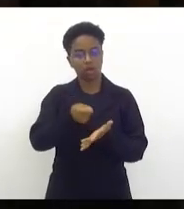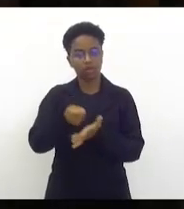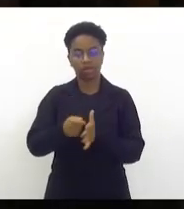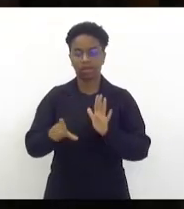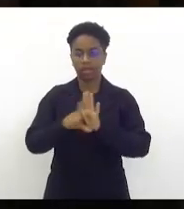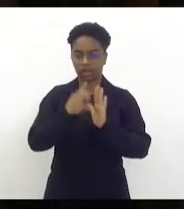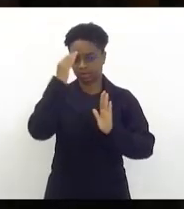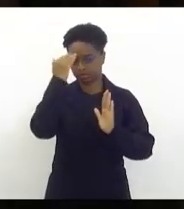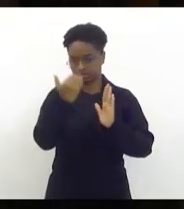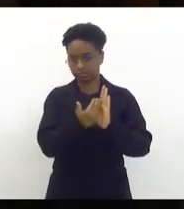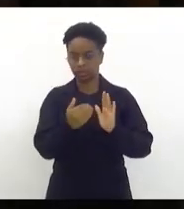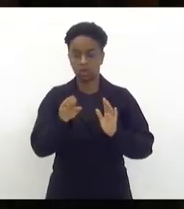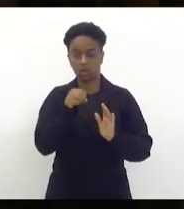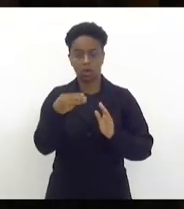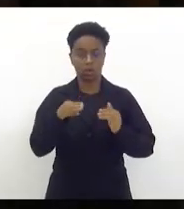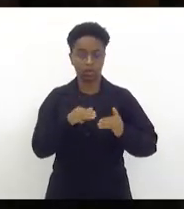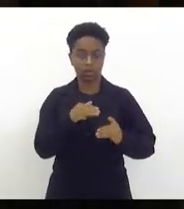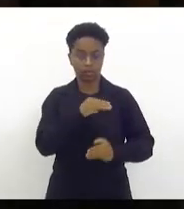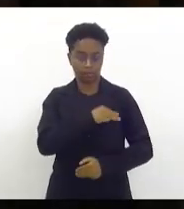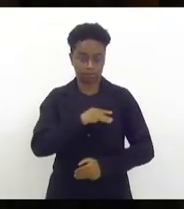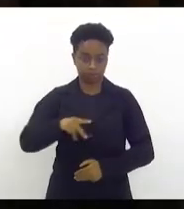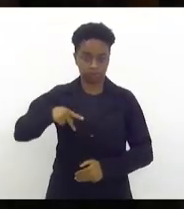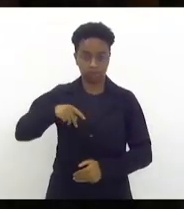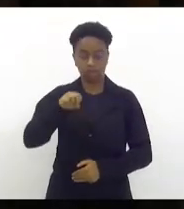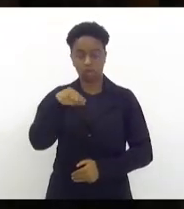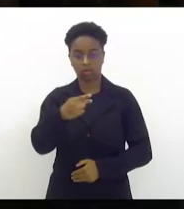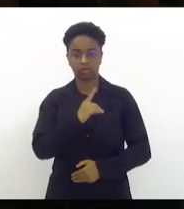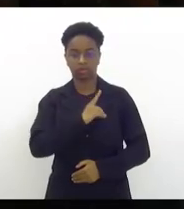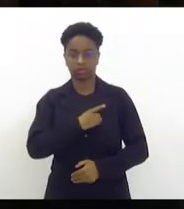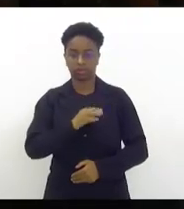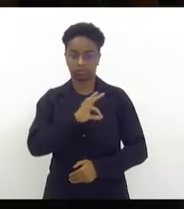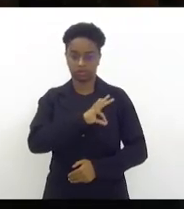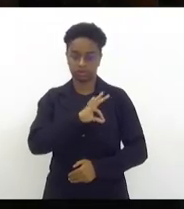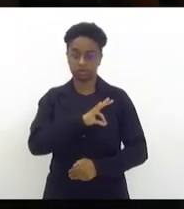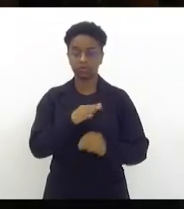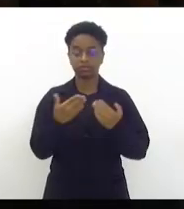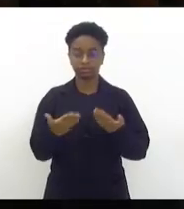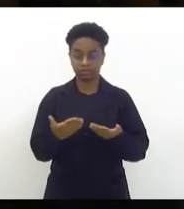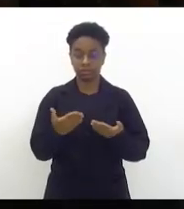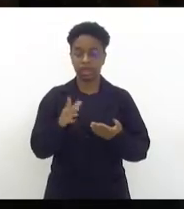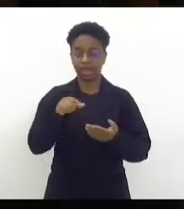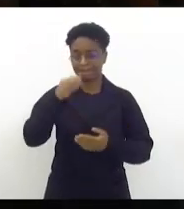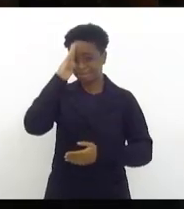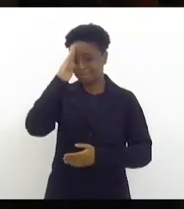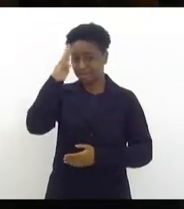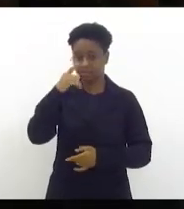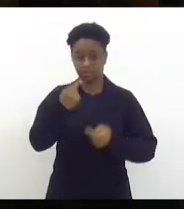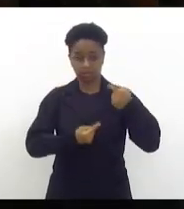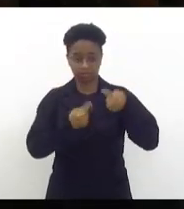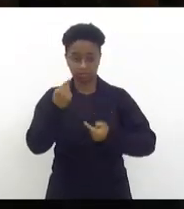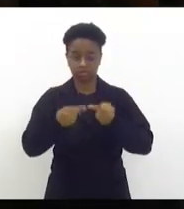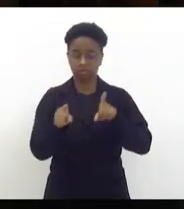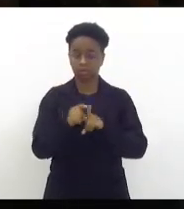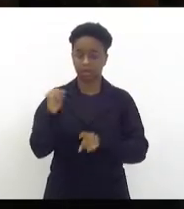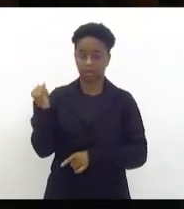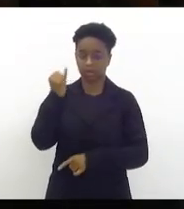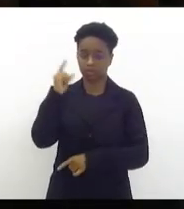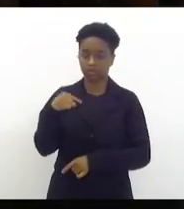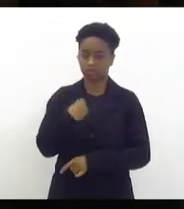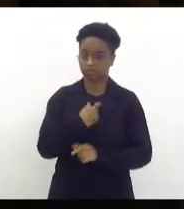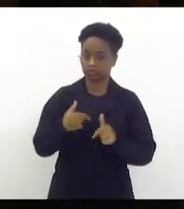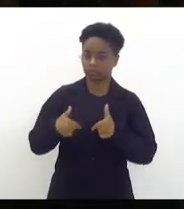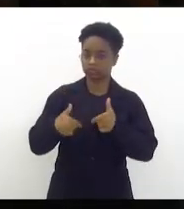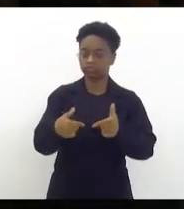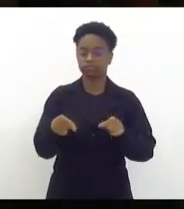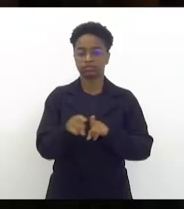cumprida, seja no Ministério Público, seja nas delegacias de polícia. Então, isso é algo central e importante da nossa atuação e